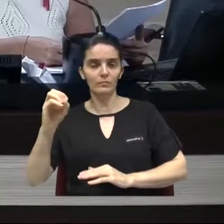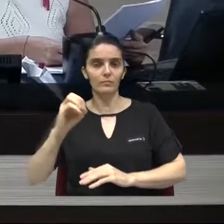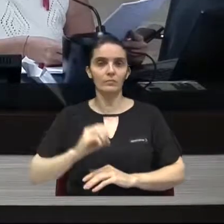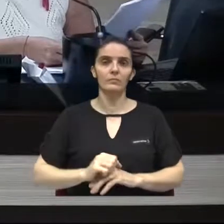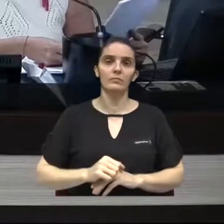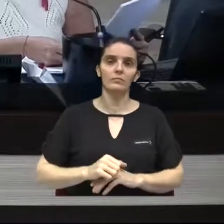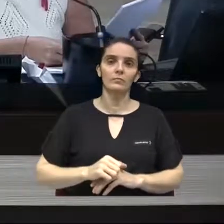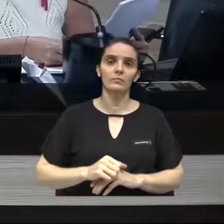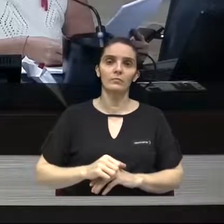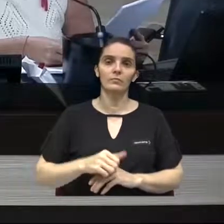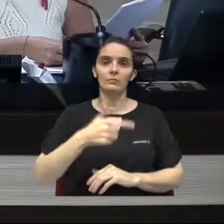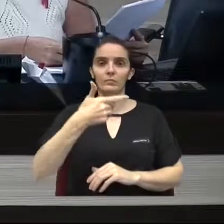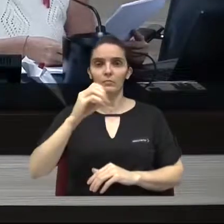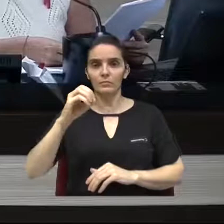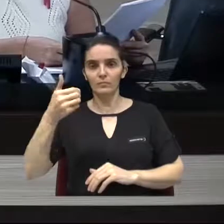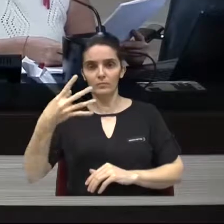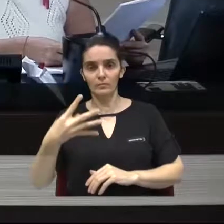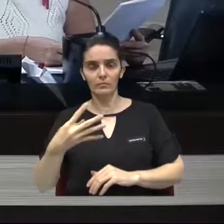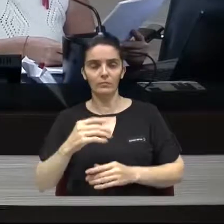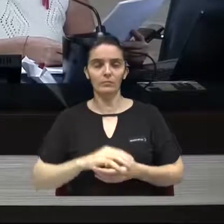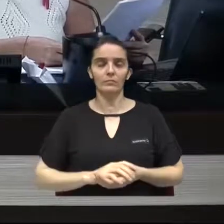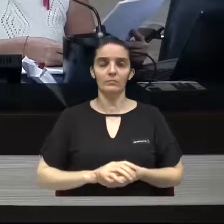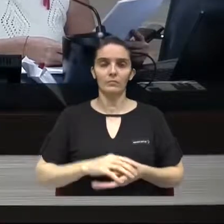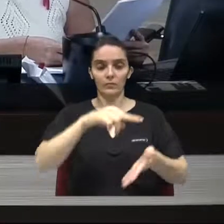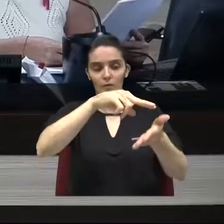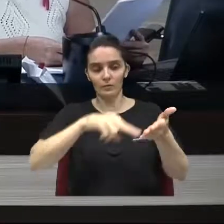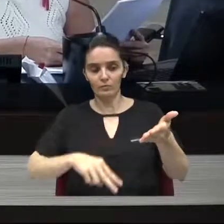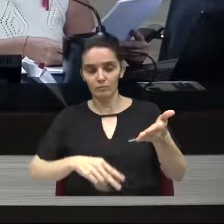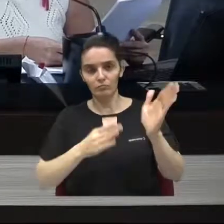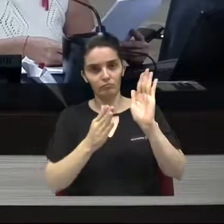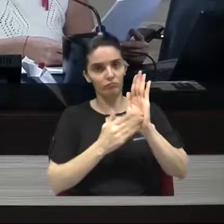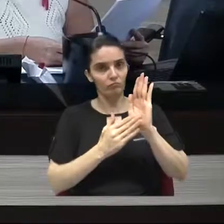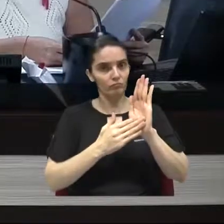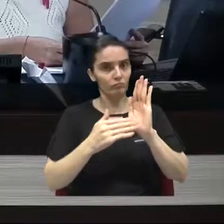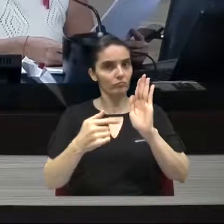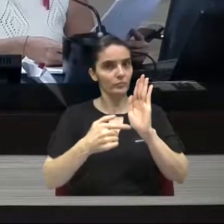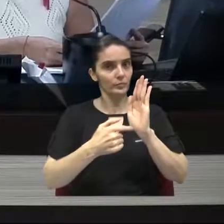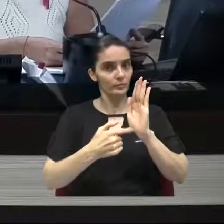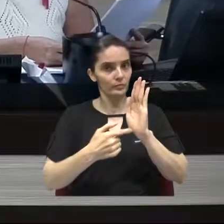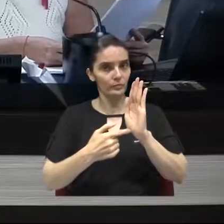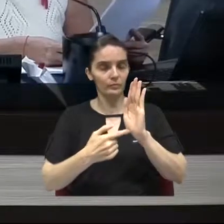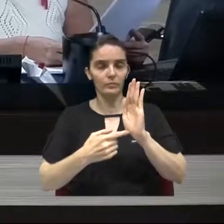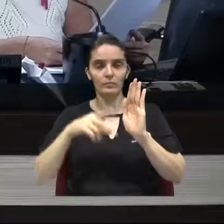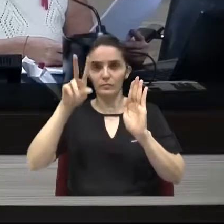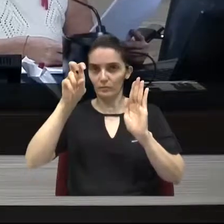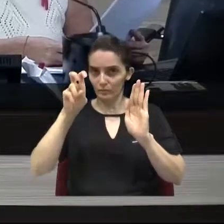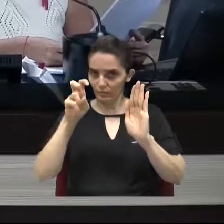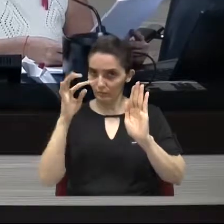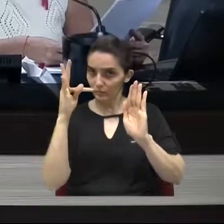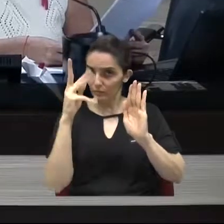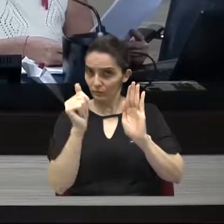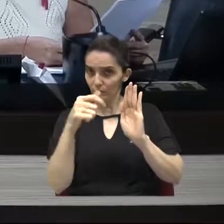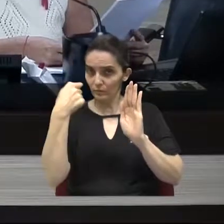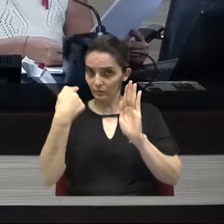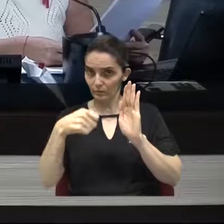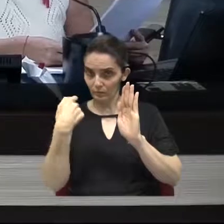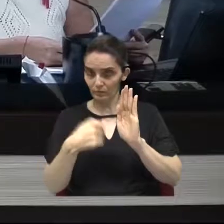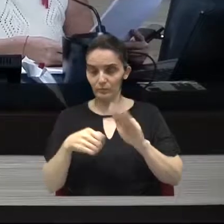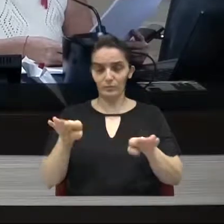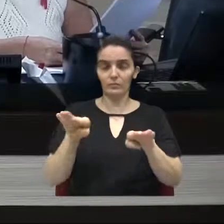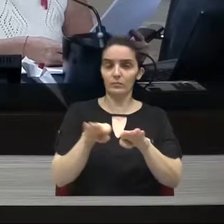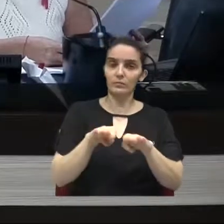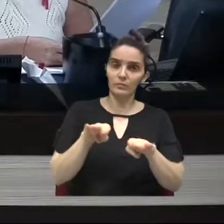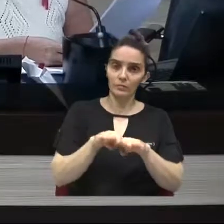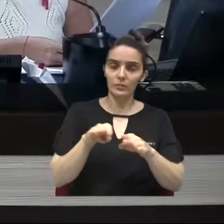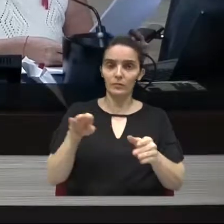13022/2014 e da outras providências. Para melhor análise da proposta, encaminhamos a mensagem necessária à sua apresentação, bem